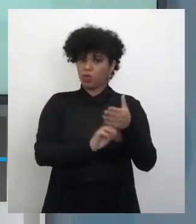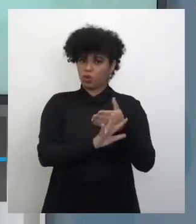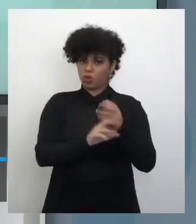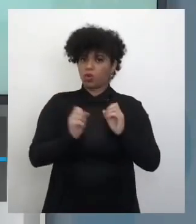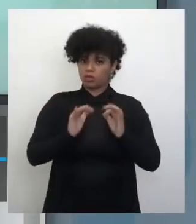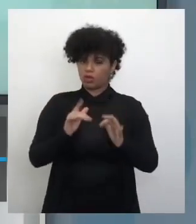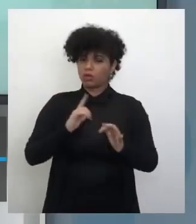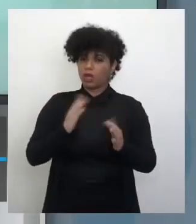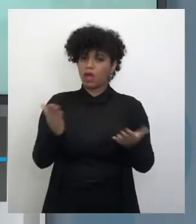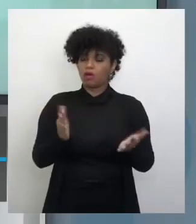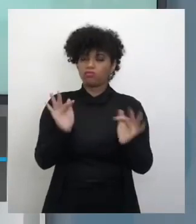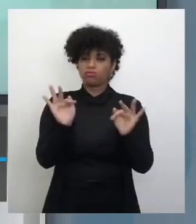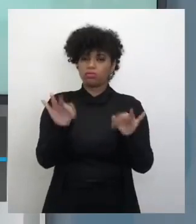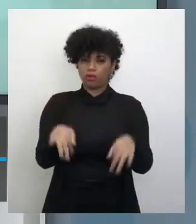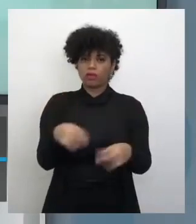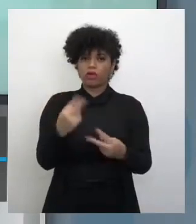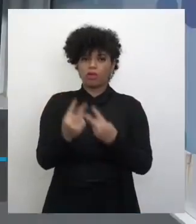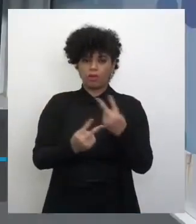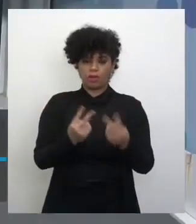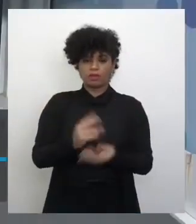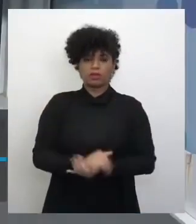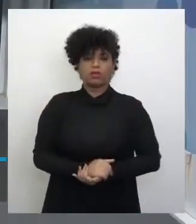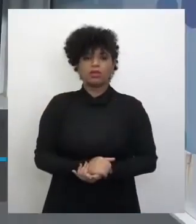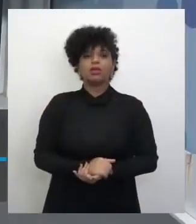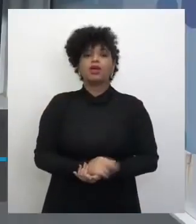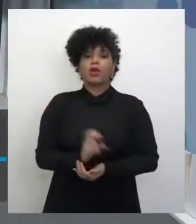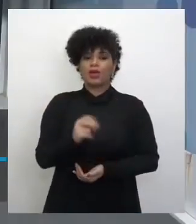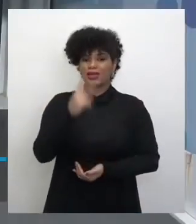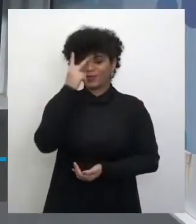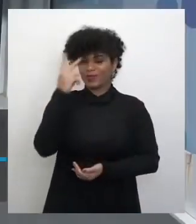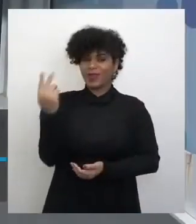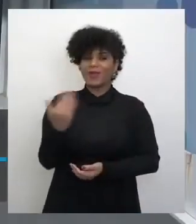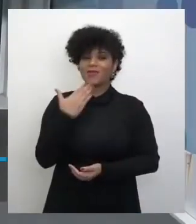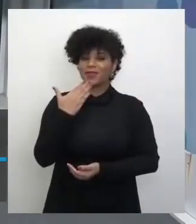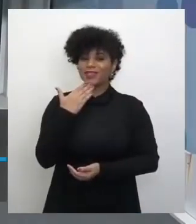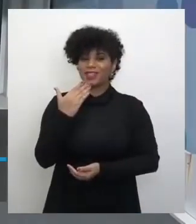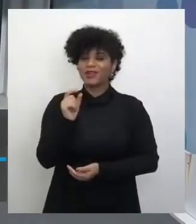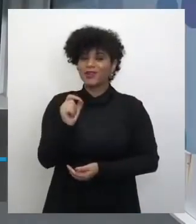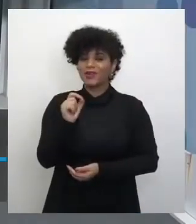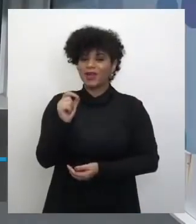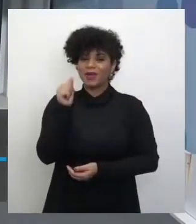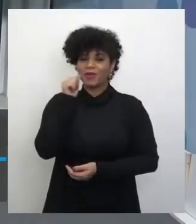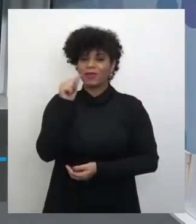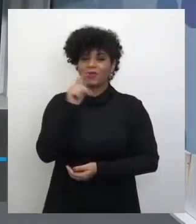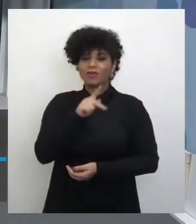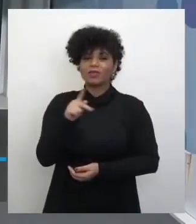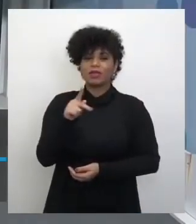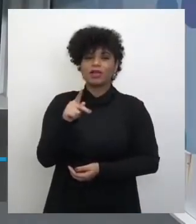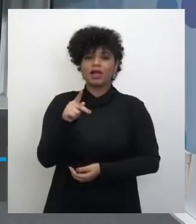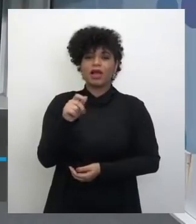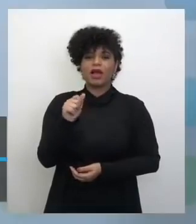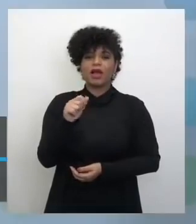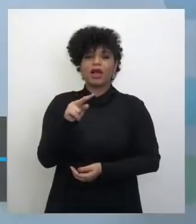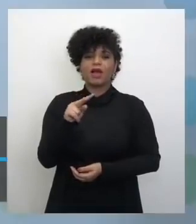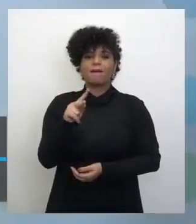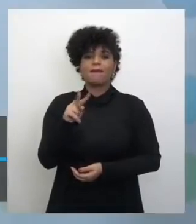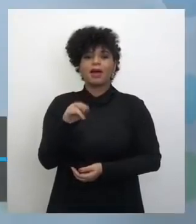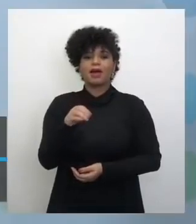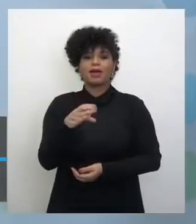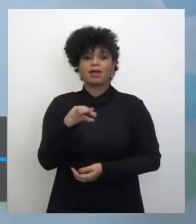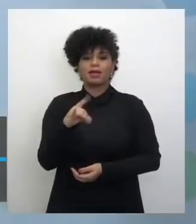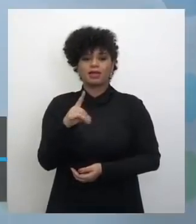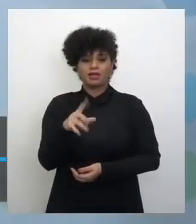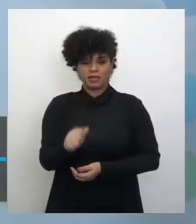encerrar o bimestre, né? Jorge, tem uma galera fazendo um pedido aqui para você no chat, né? A professora Aparecida, Elisete,